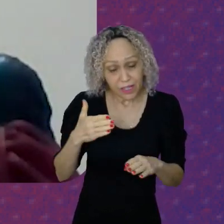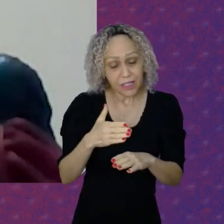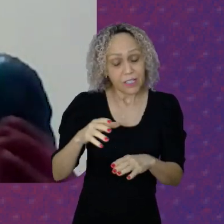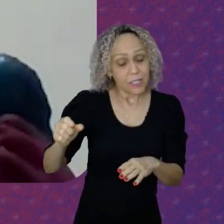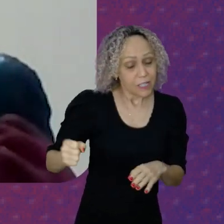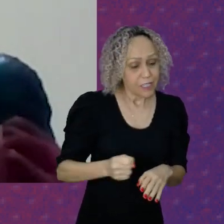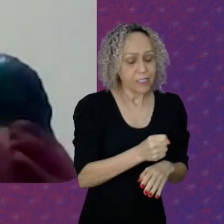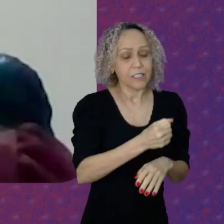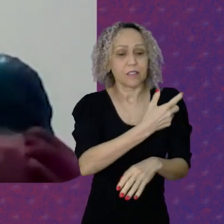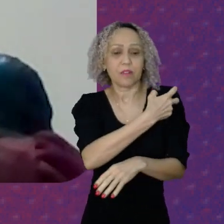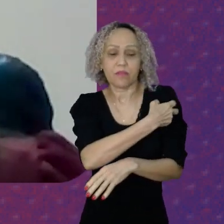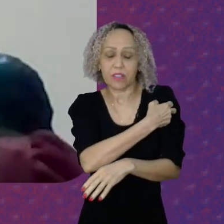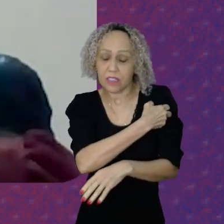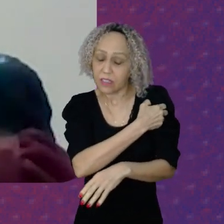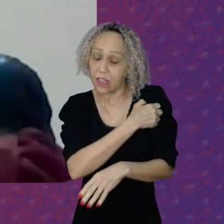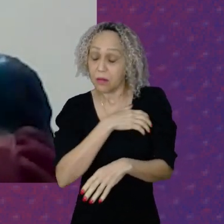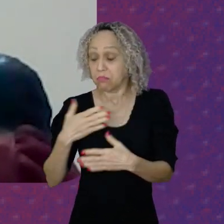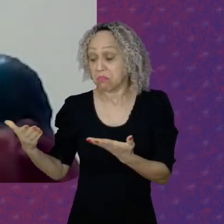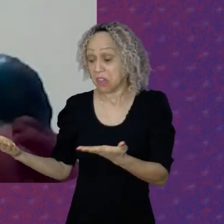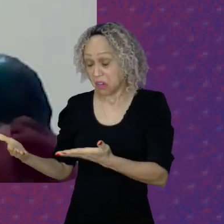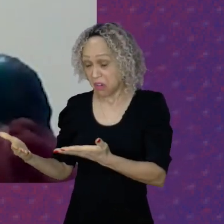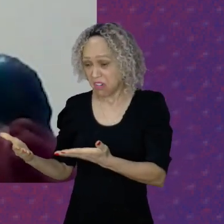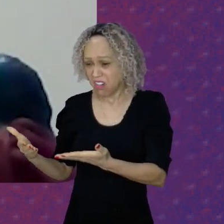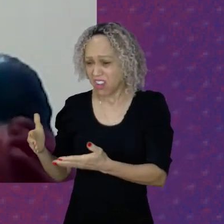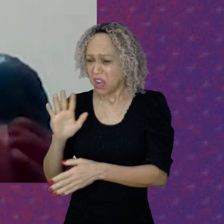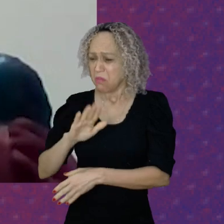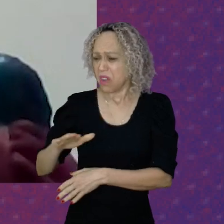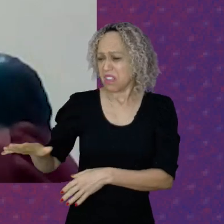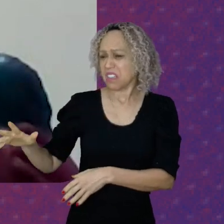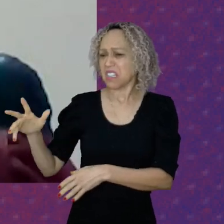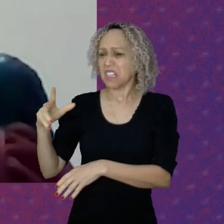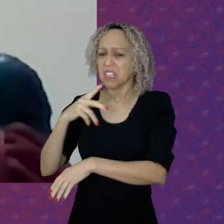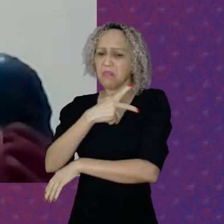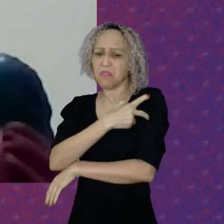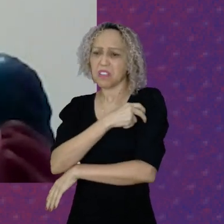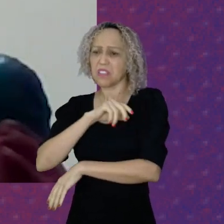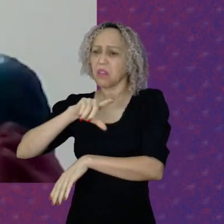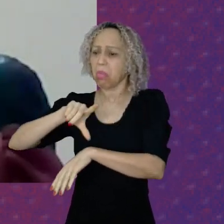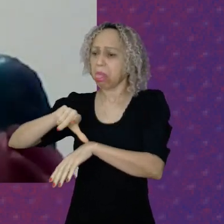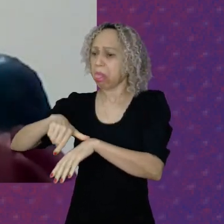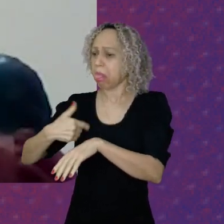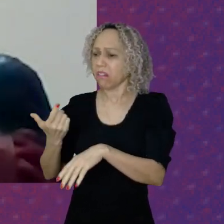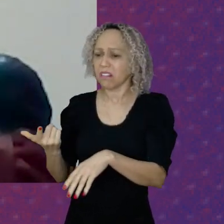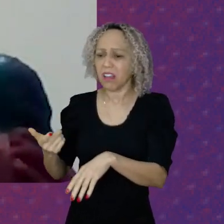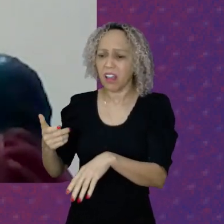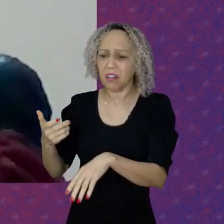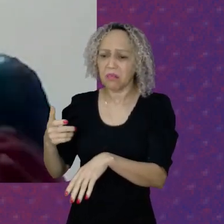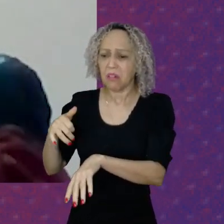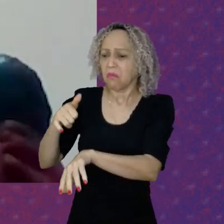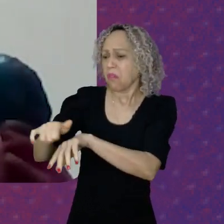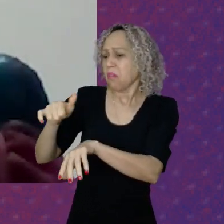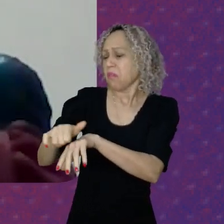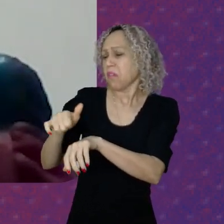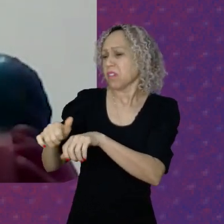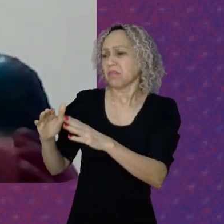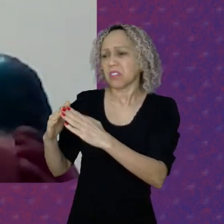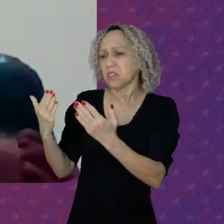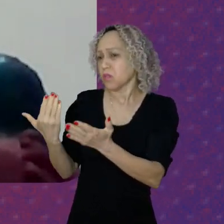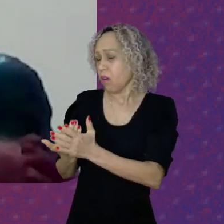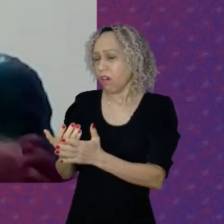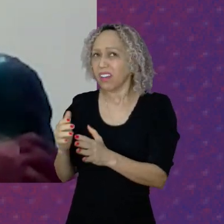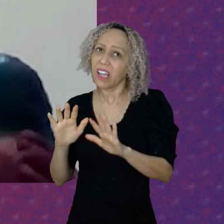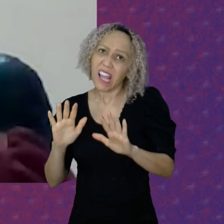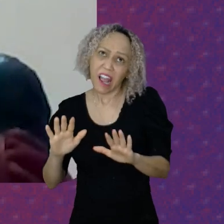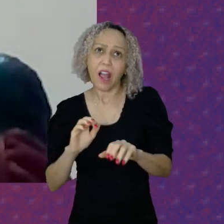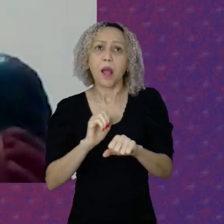diversas crianças com vacinação atrasada, a evasão escolar aumentou, e aí não foi só fruto da pandemia, é claro que a pandemia